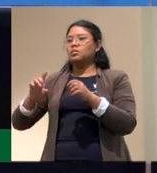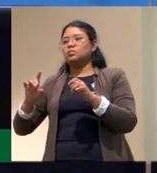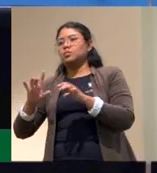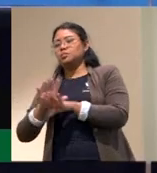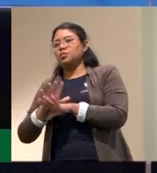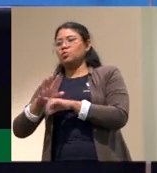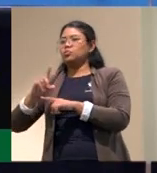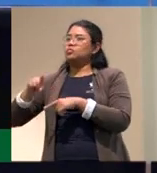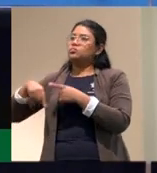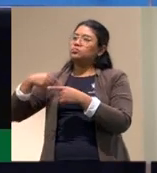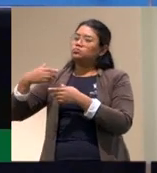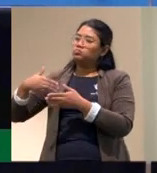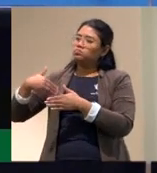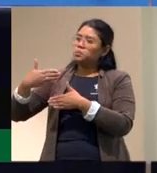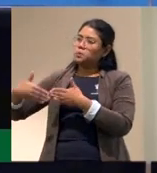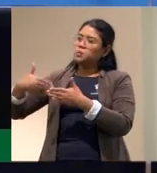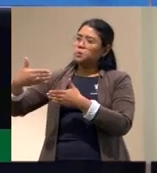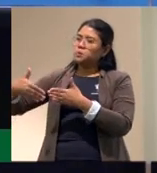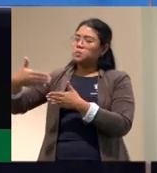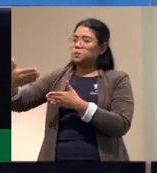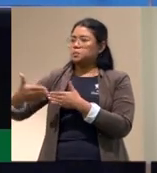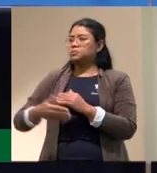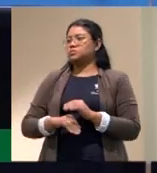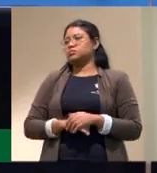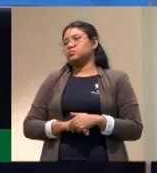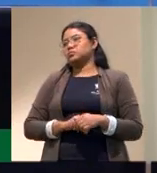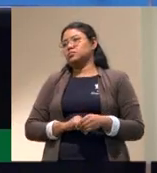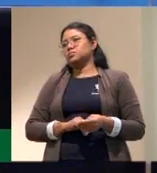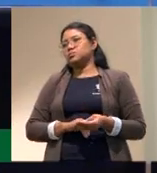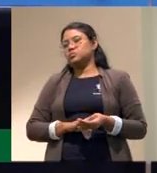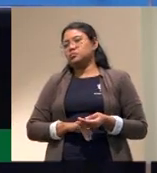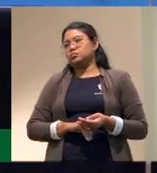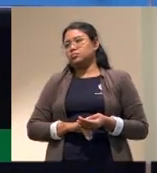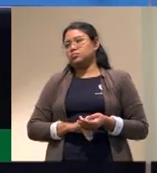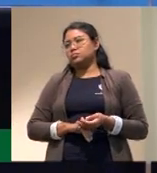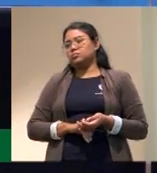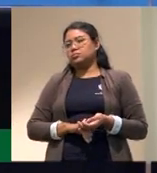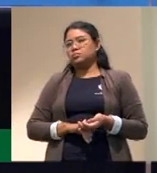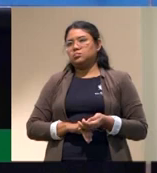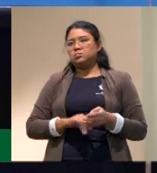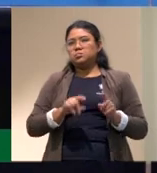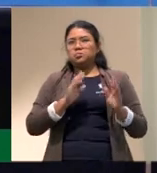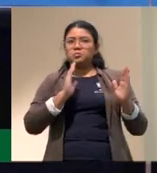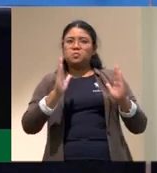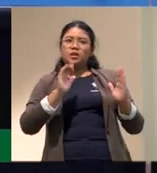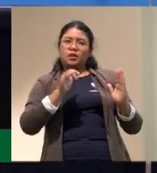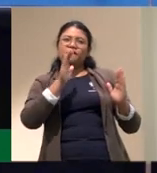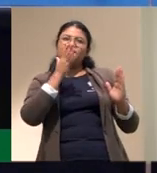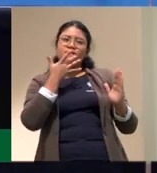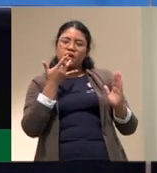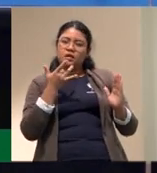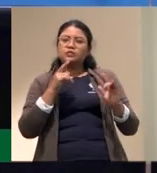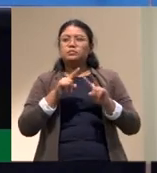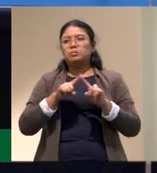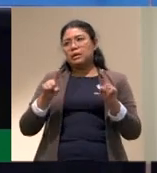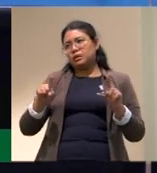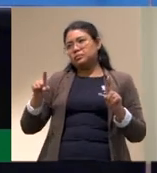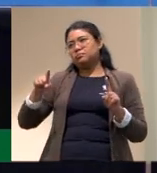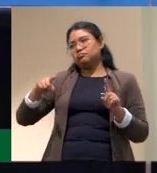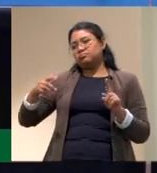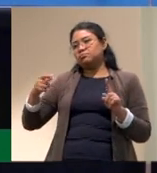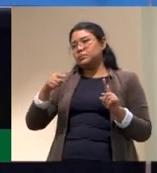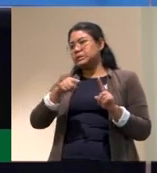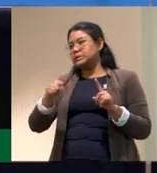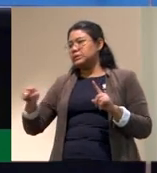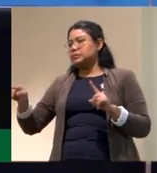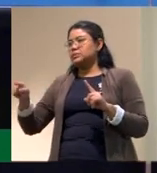aprendeu e avalio se ela aprendeu. É fácil, sim, estou ironizando, gente? Porque essa perspectiva